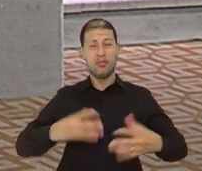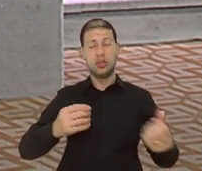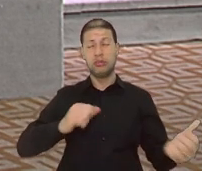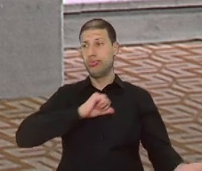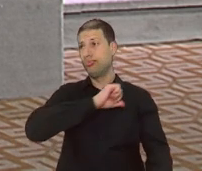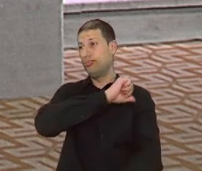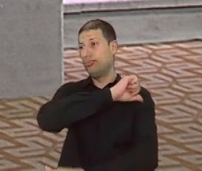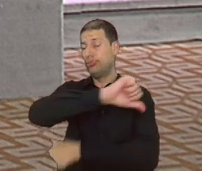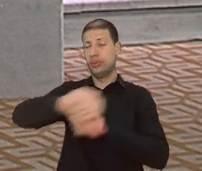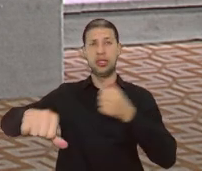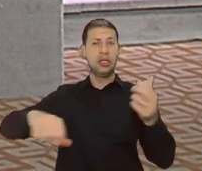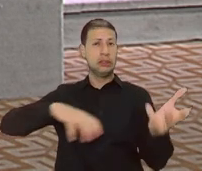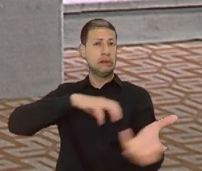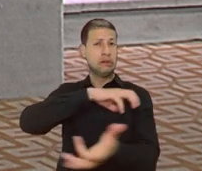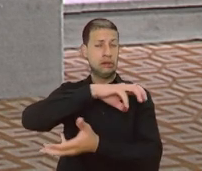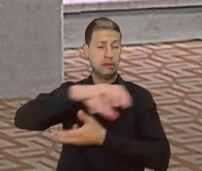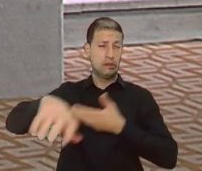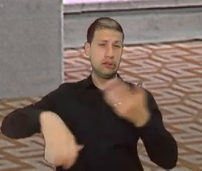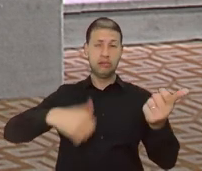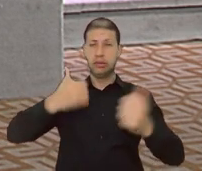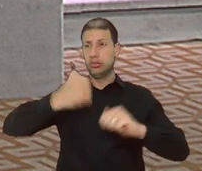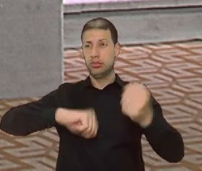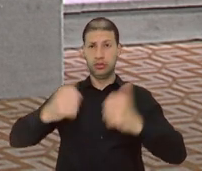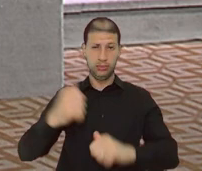ou mau humor de mercado